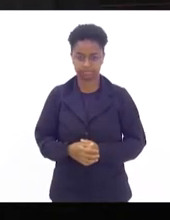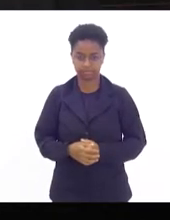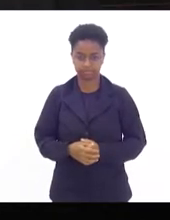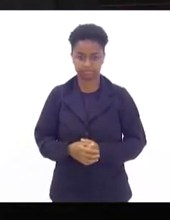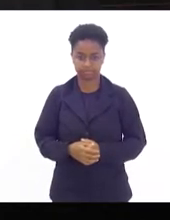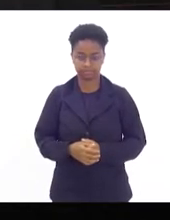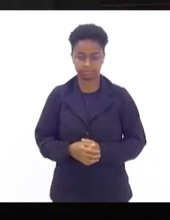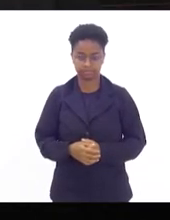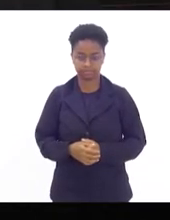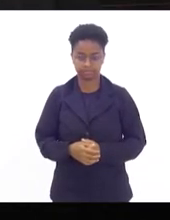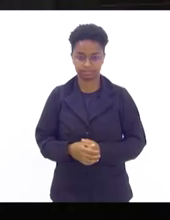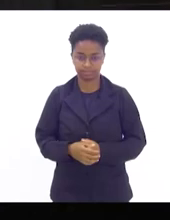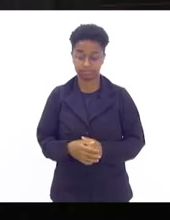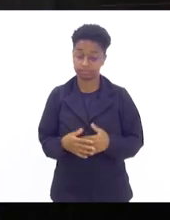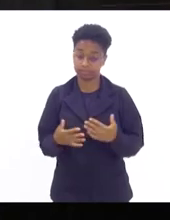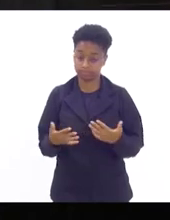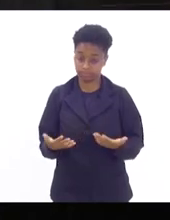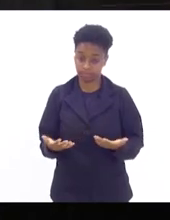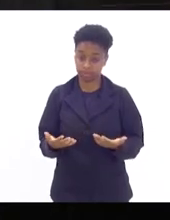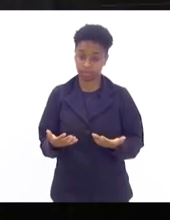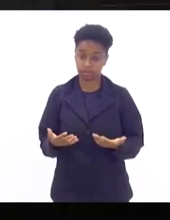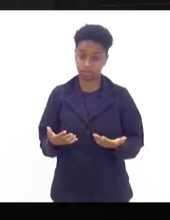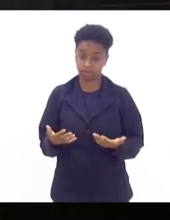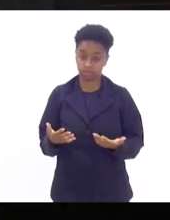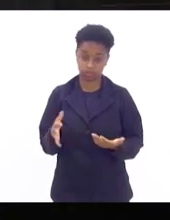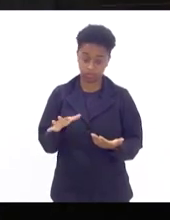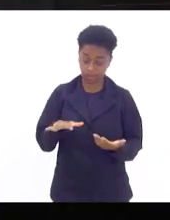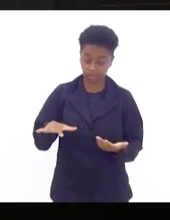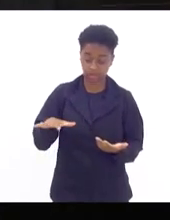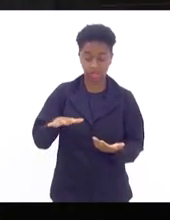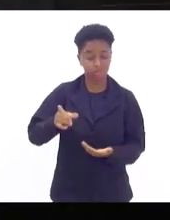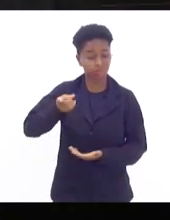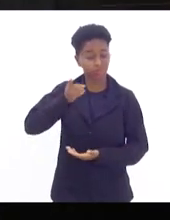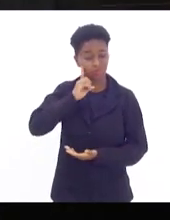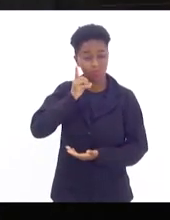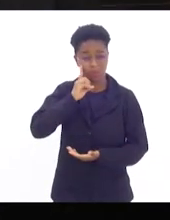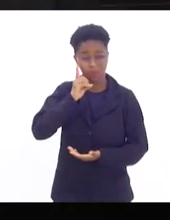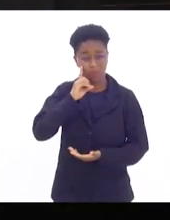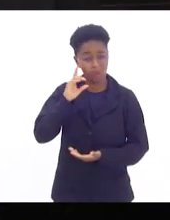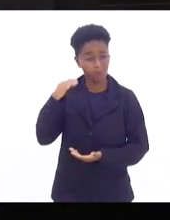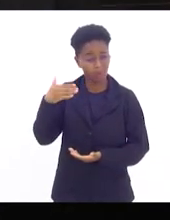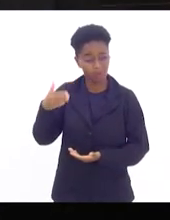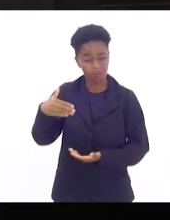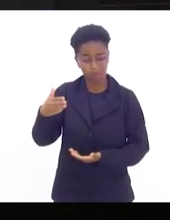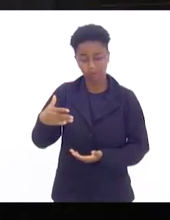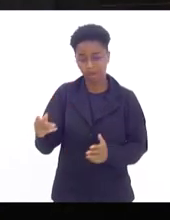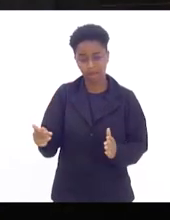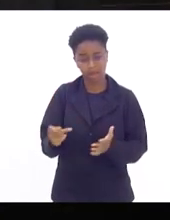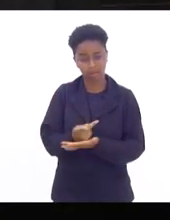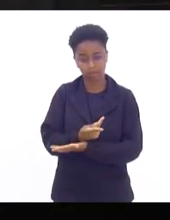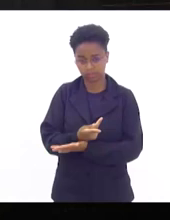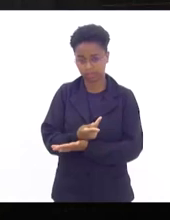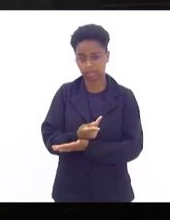E esta tem sido uma rotina na nossa